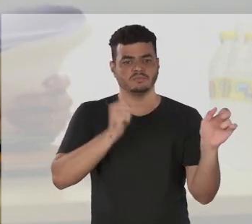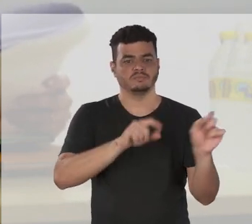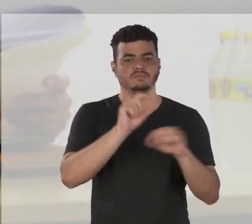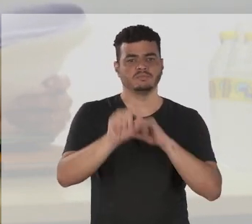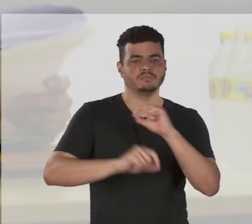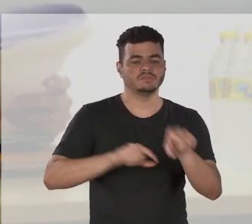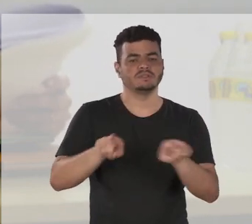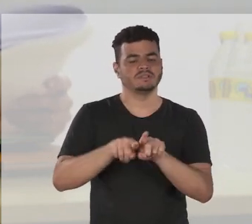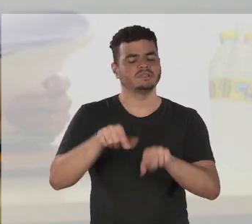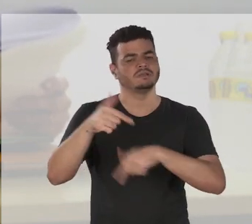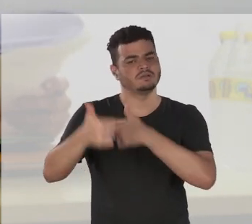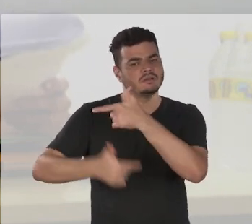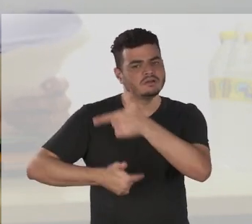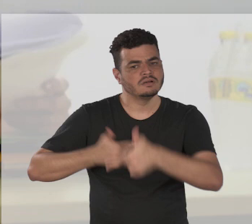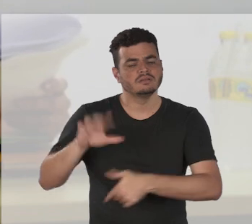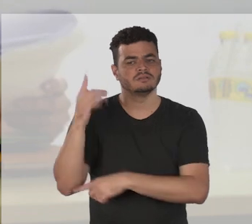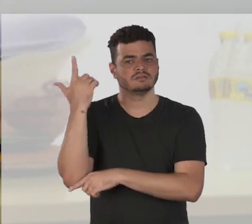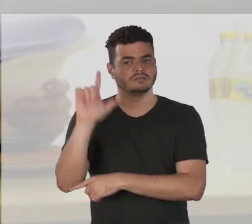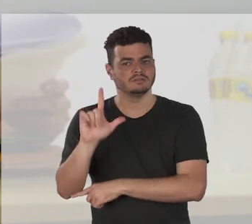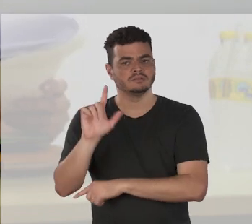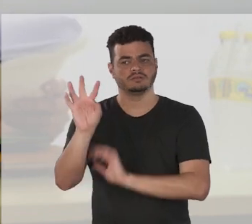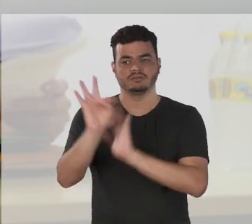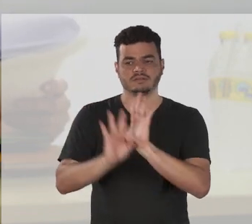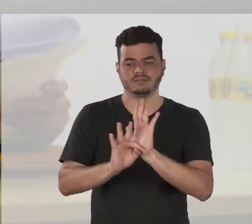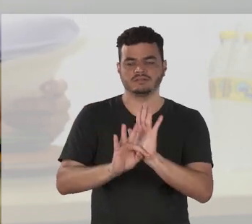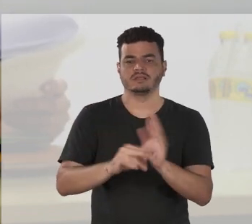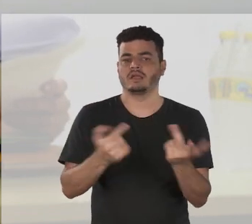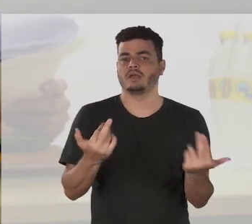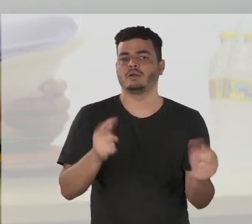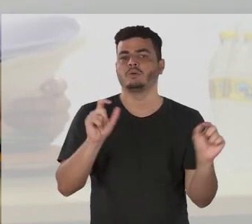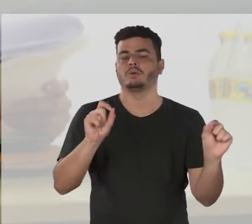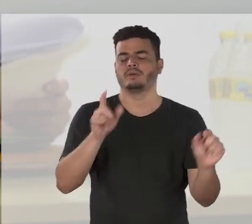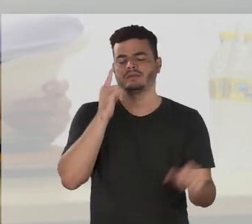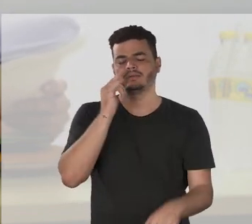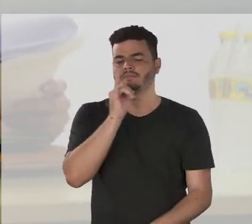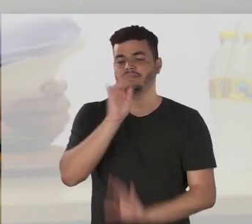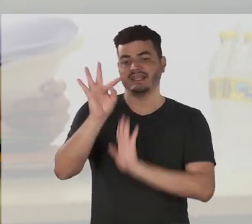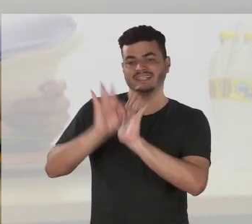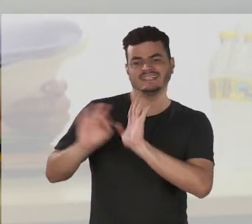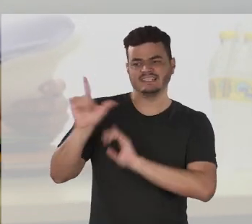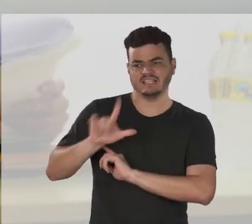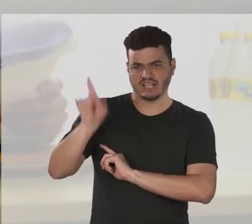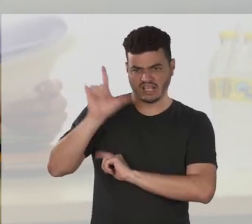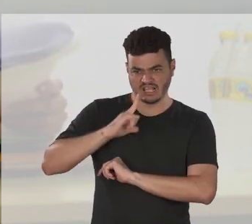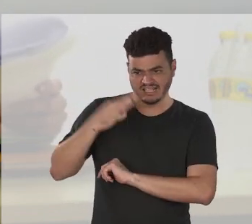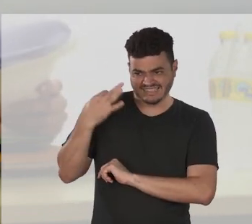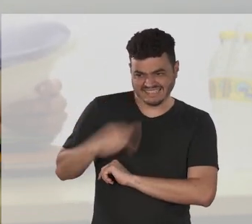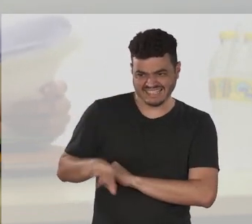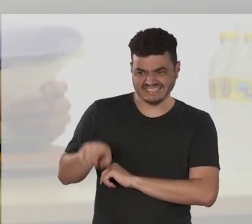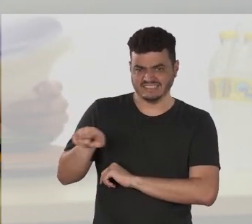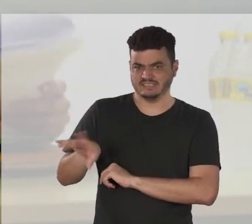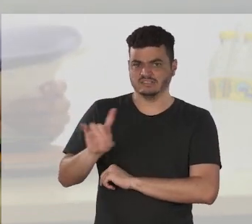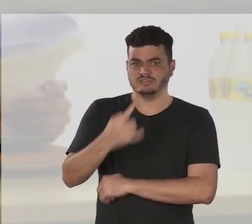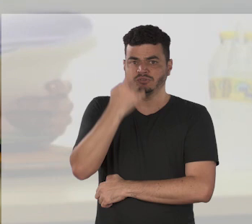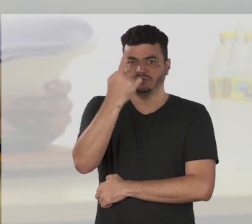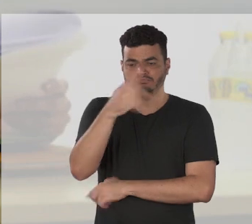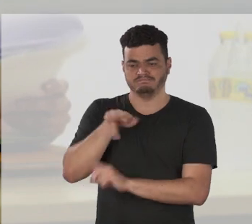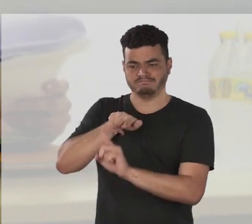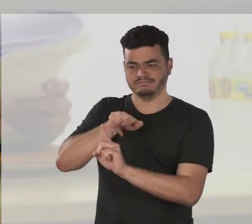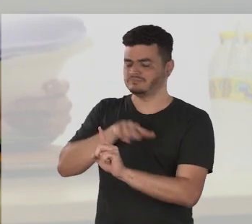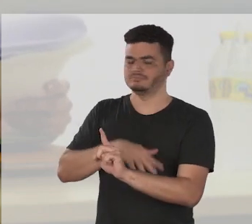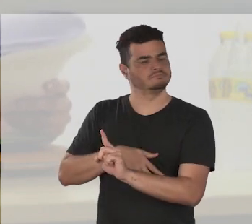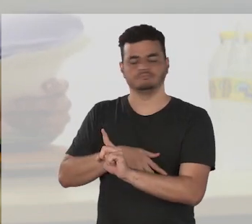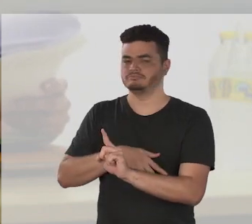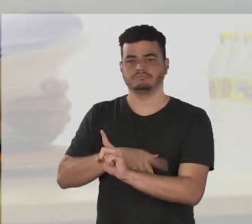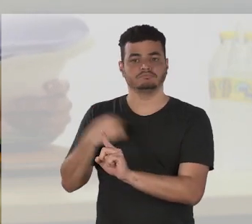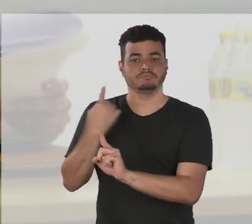descobrir que o texto literário não é uma certeza, né? Ou seja, não podemos